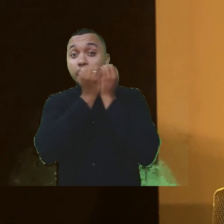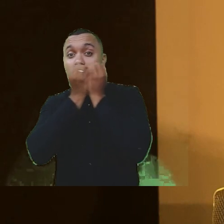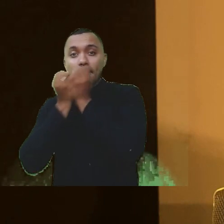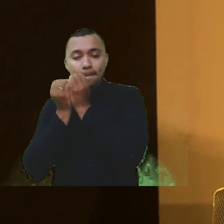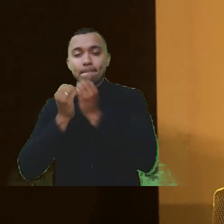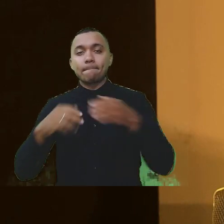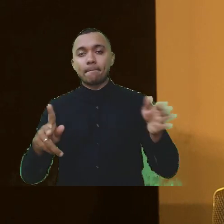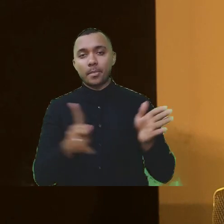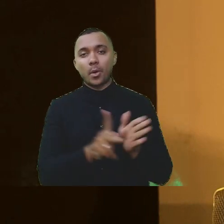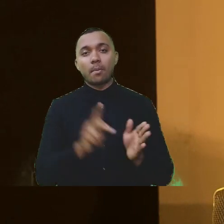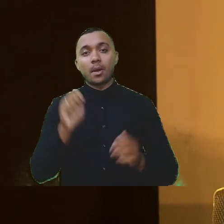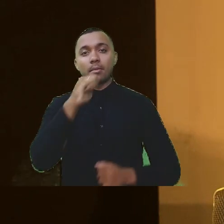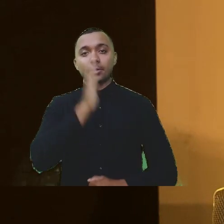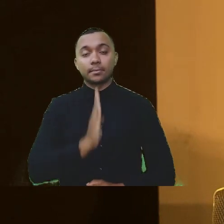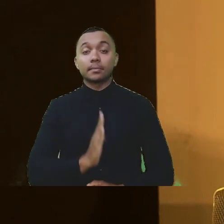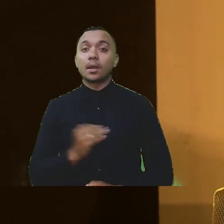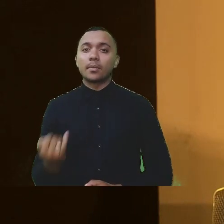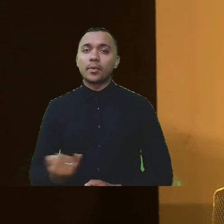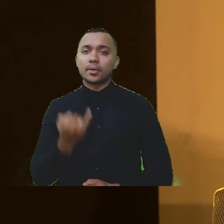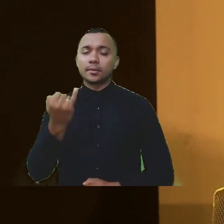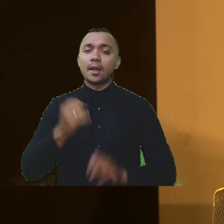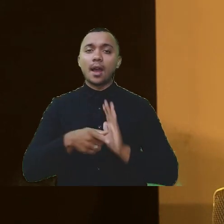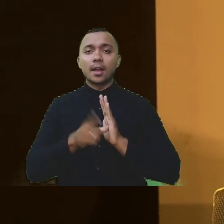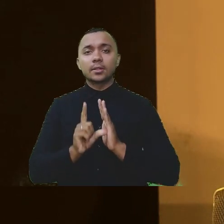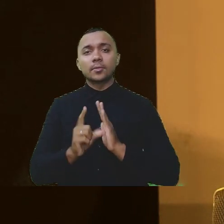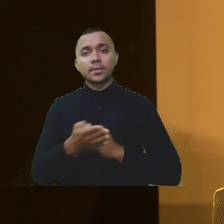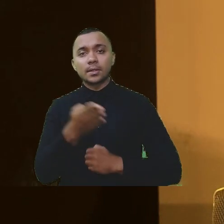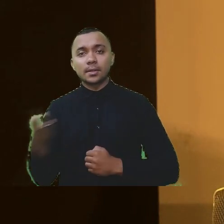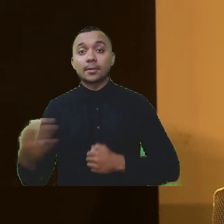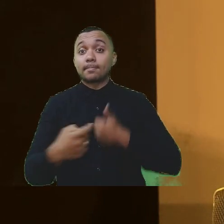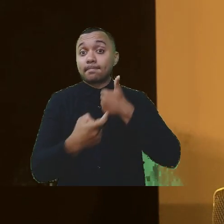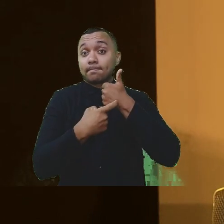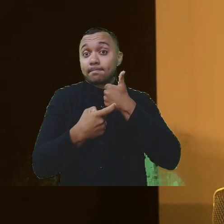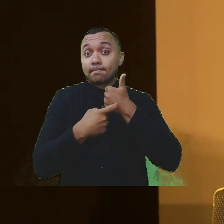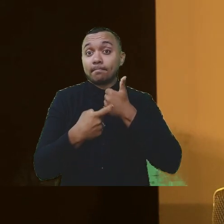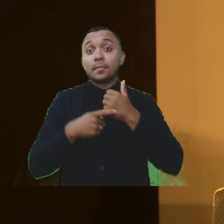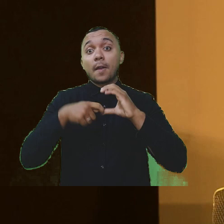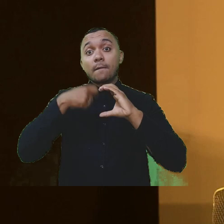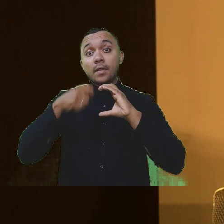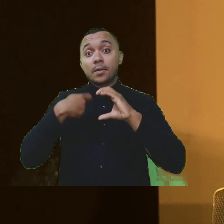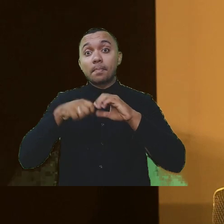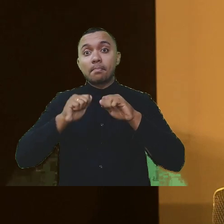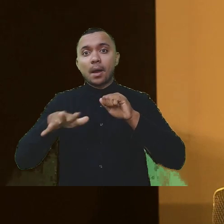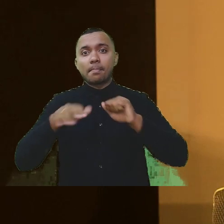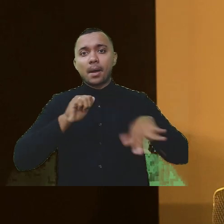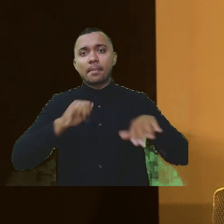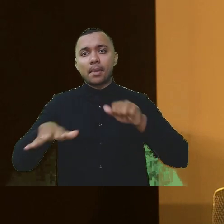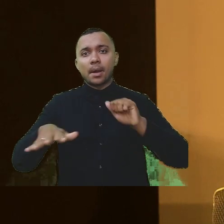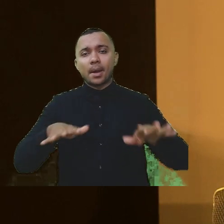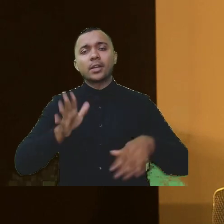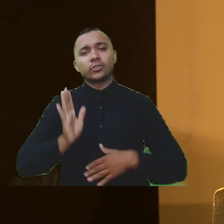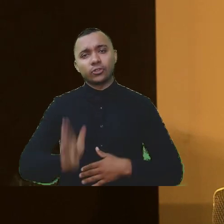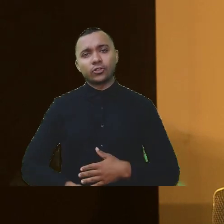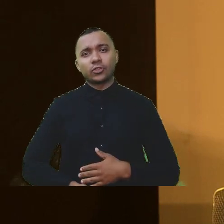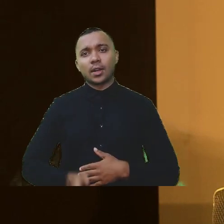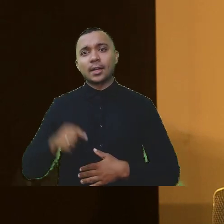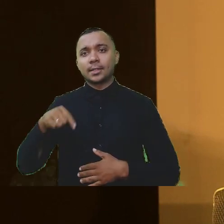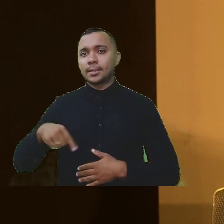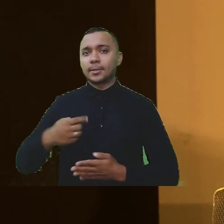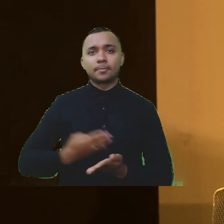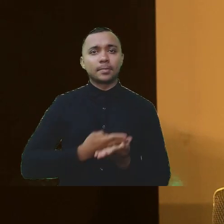É importante ter o seu like, ter o seu compartilhamento desse trabalho, que é um trabalho que a gente já realiza